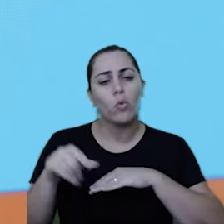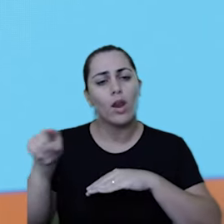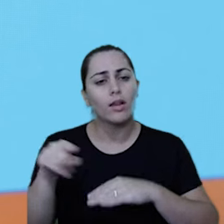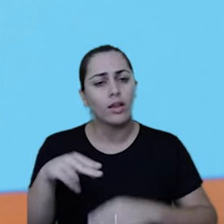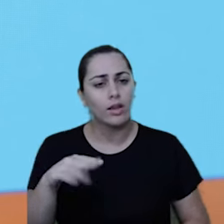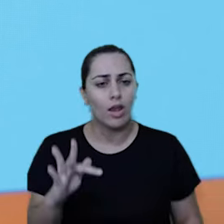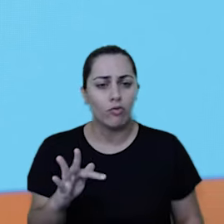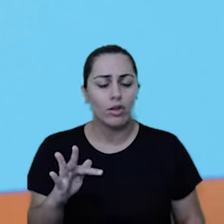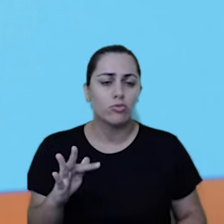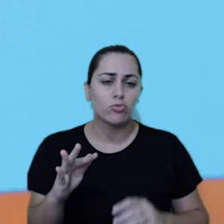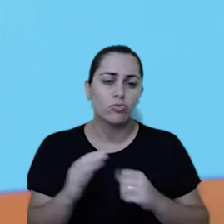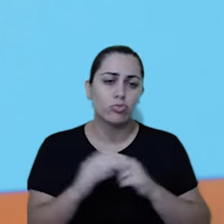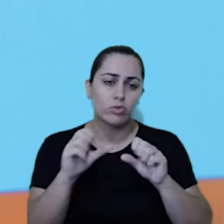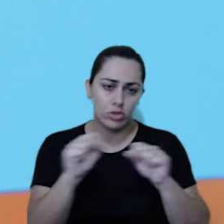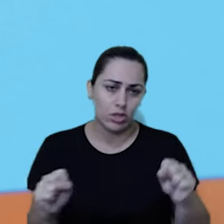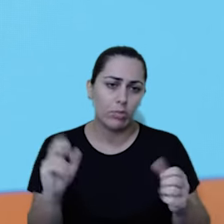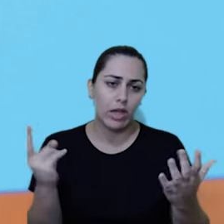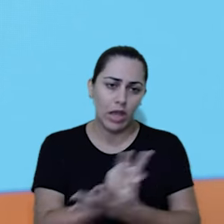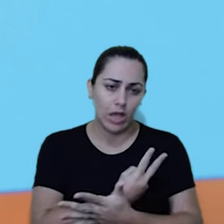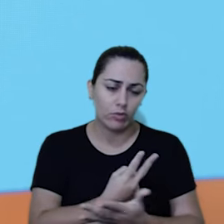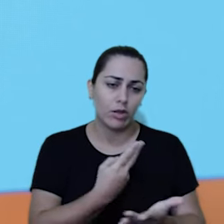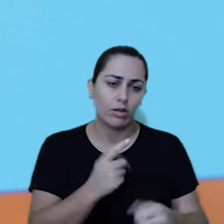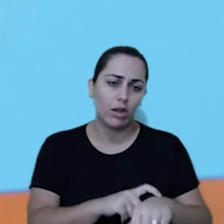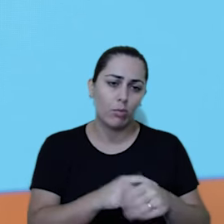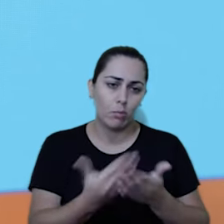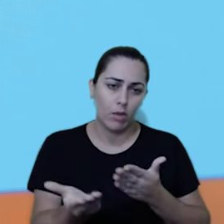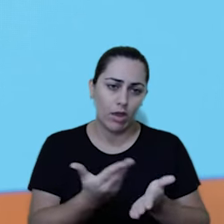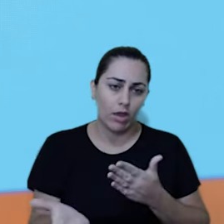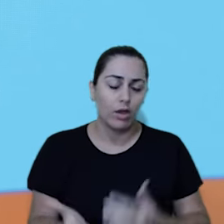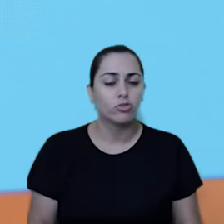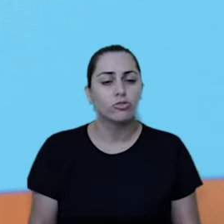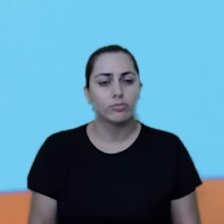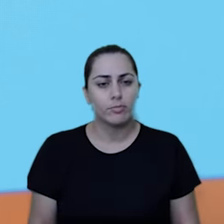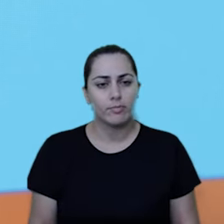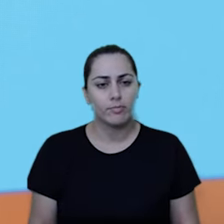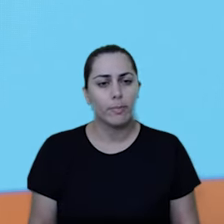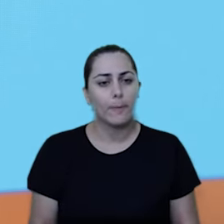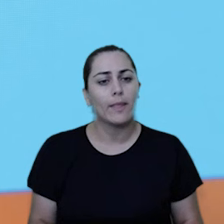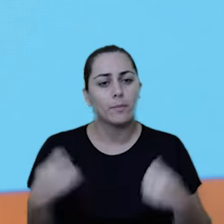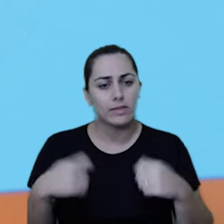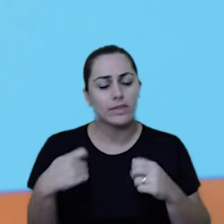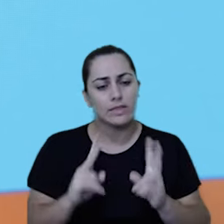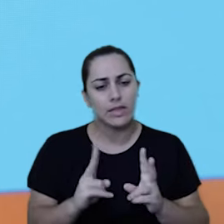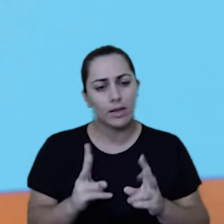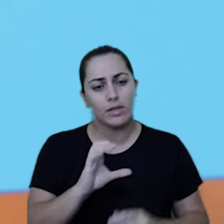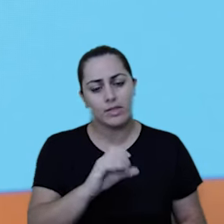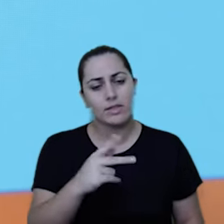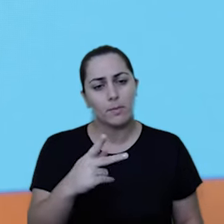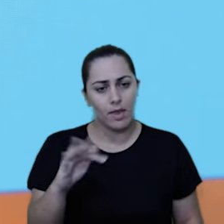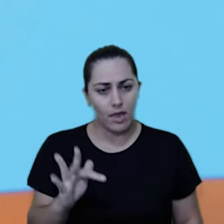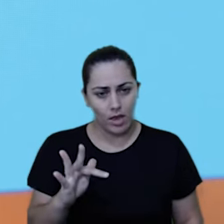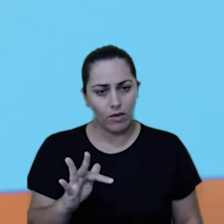quando não tem endereço de chegada o sistema dá erro e aí você perde tempo então uma lógica é sempre ter o endereço